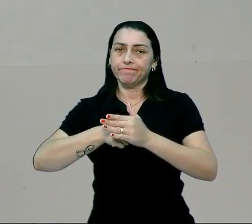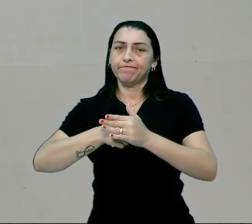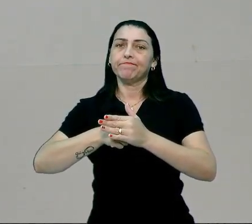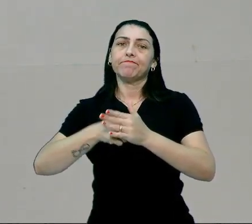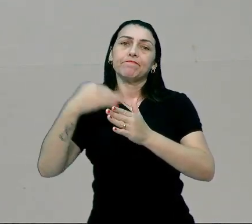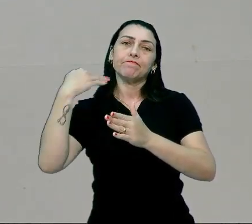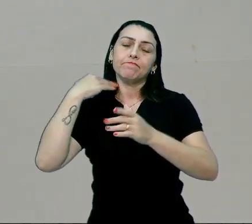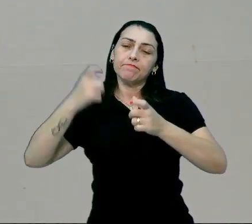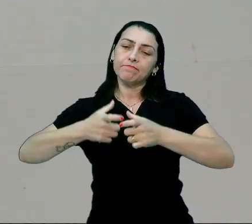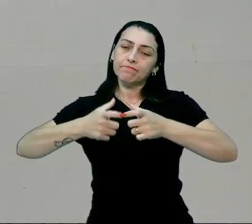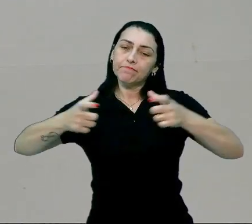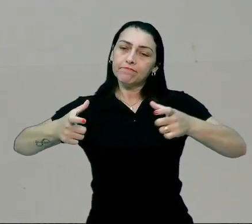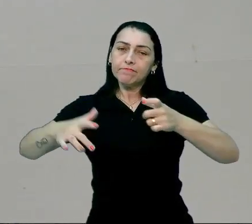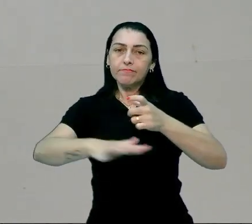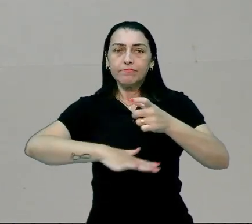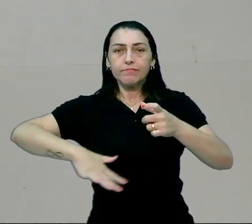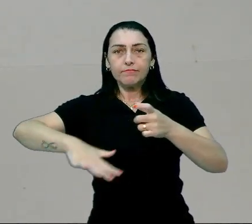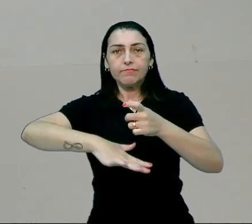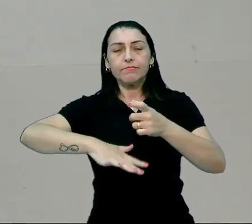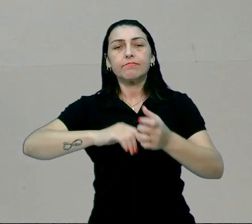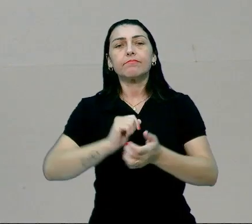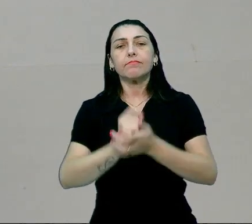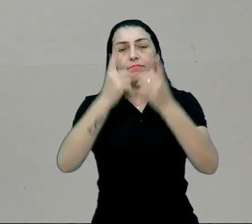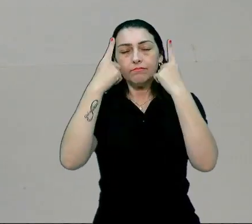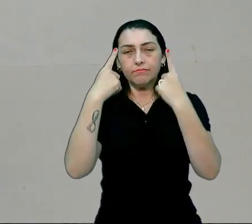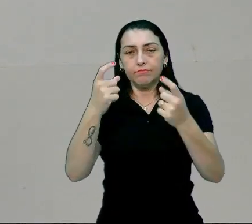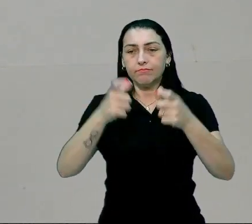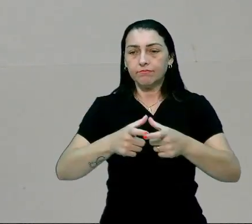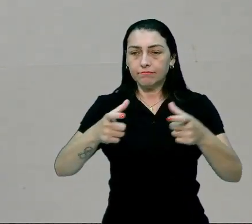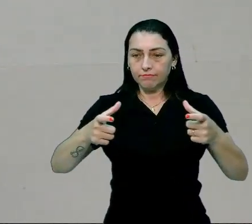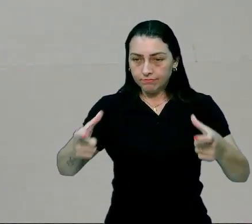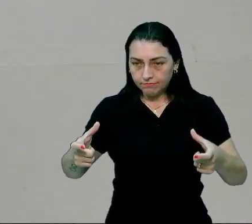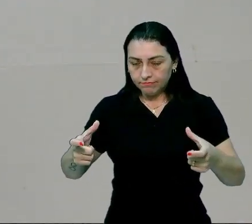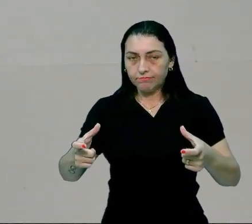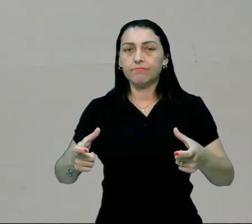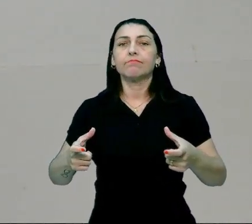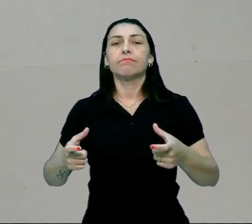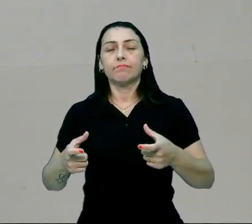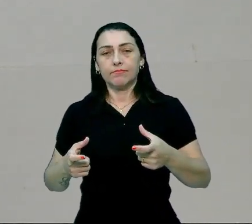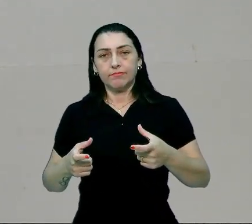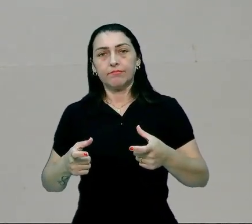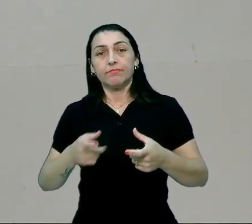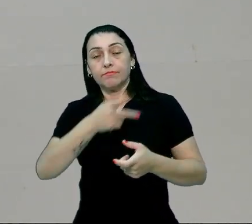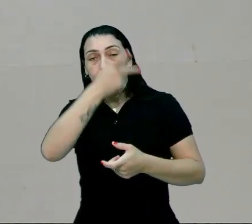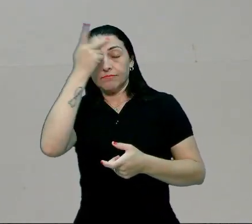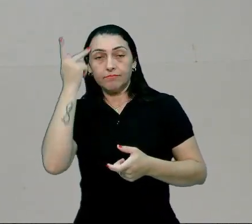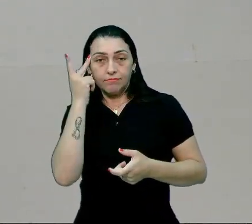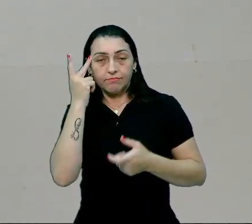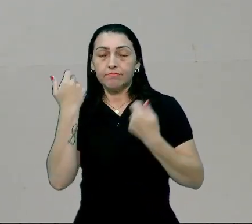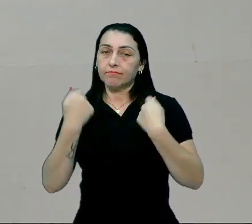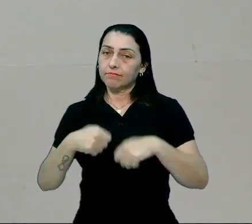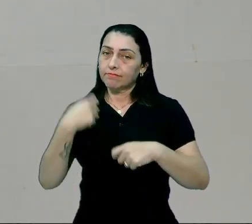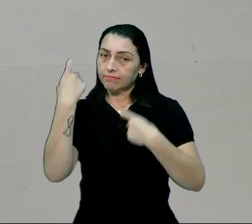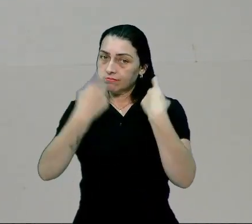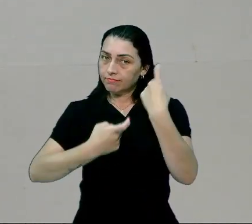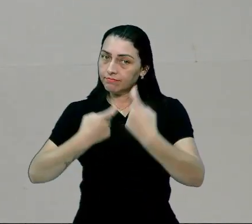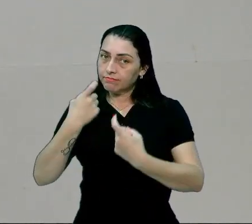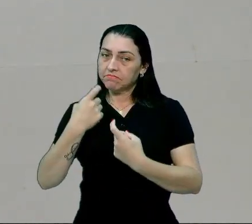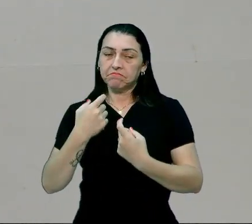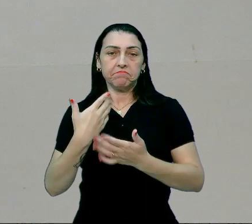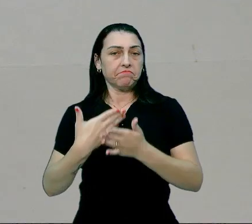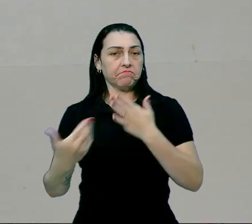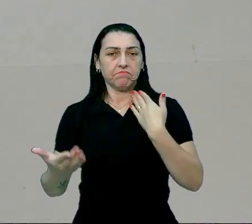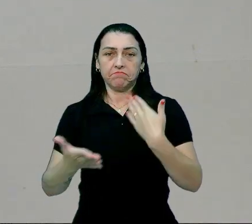que tem aumentado na nossa sociedade. Então, a violência está crescendo desordenadamente e as pessoas que deveriam se preocupar não